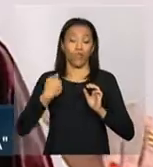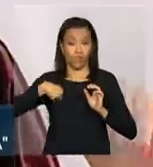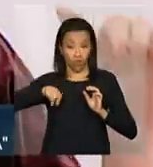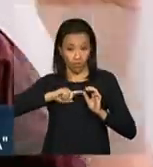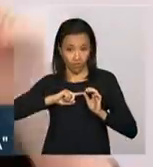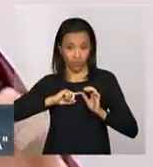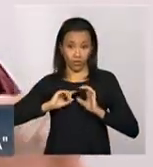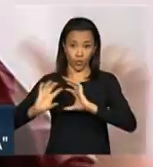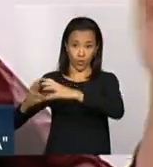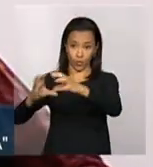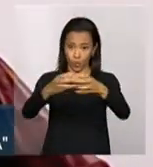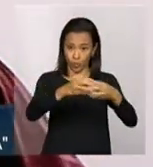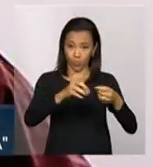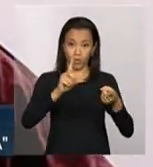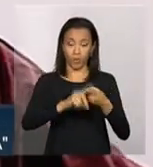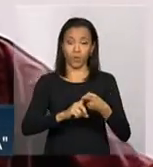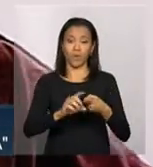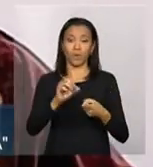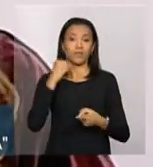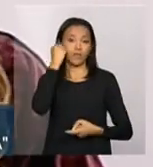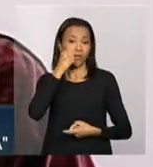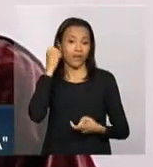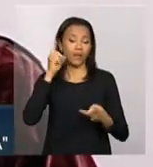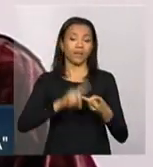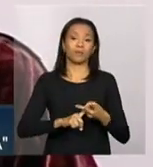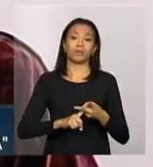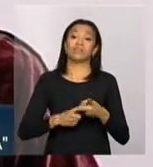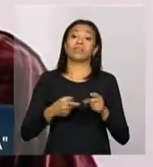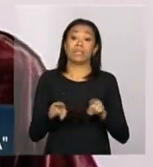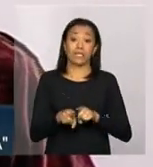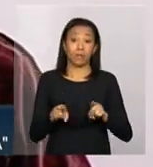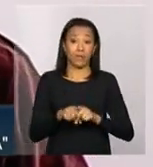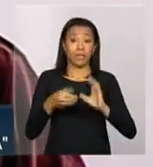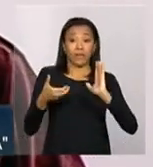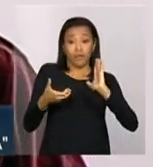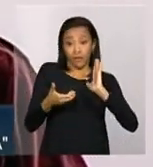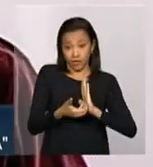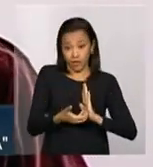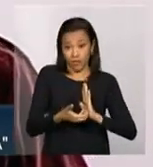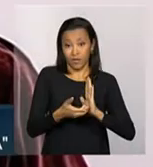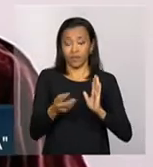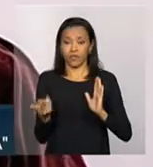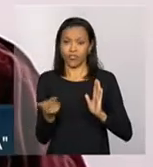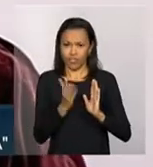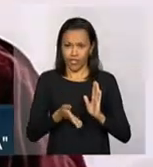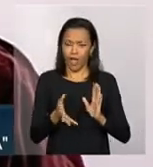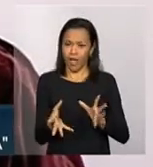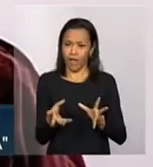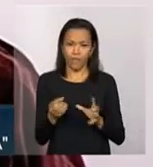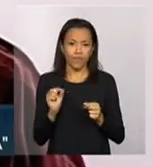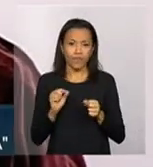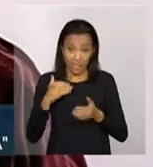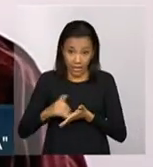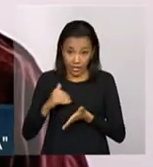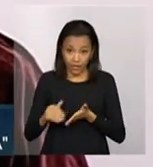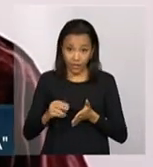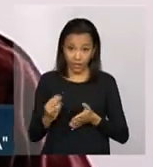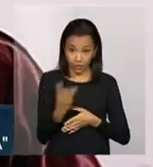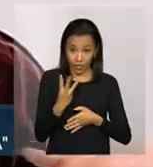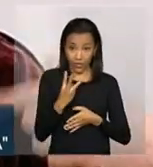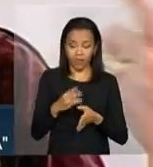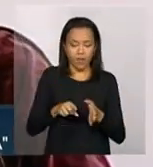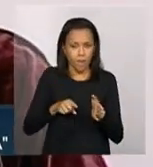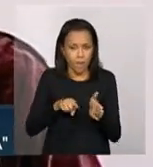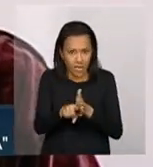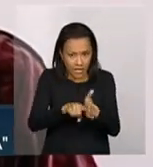conjunto, Senado, Câmara e a Secretaria, realizando uma pesquisa, já estamos quase fechando a pesquisa, não é